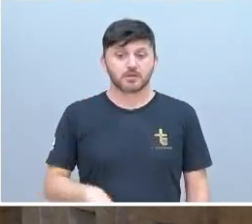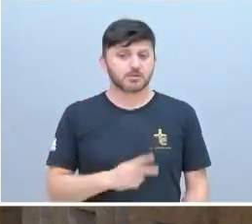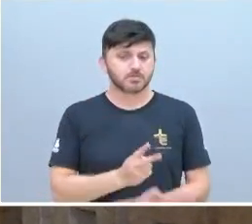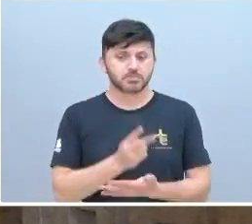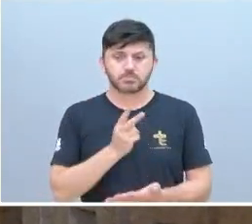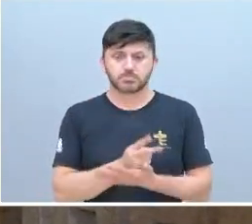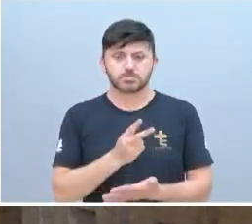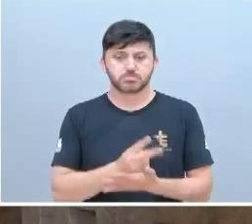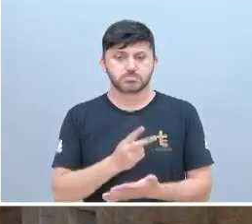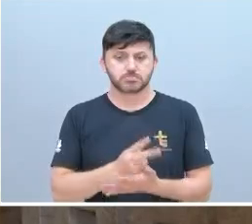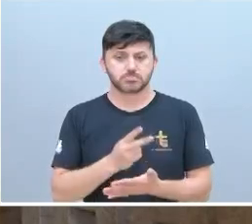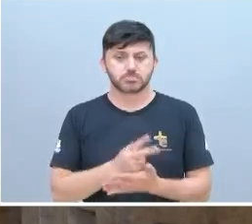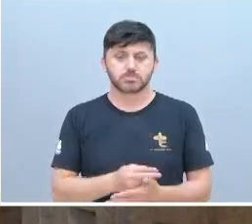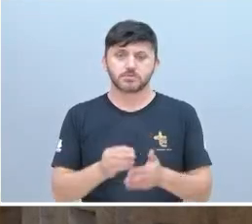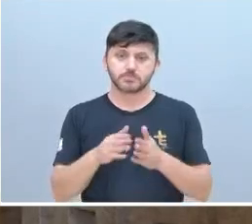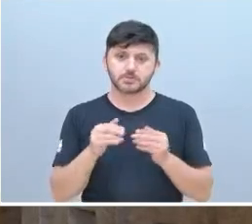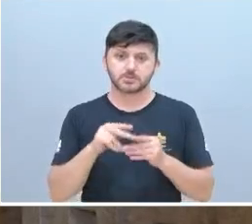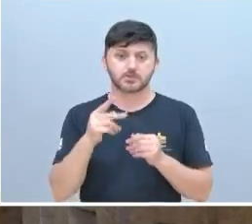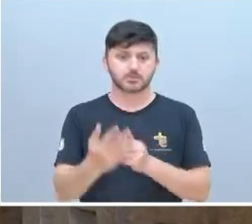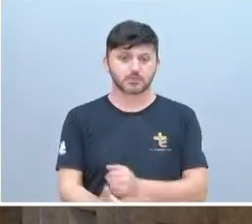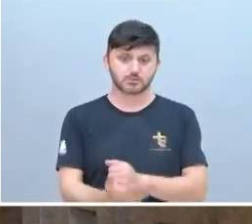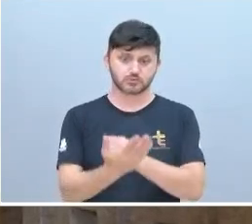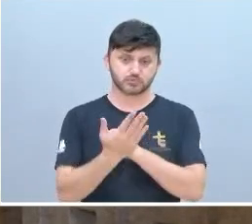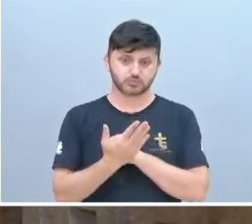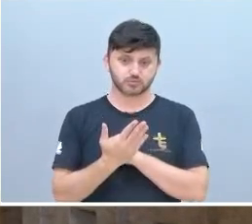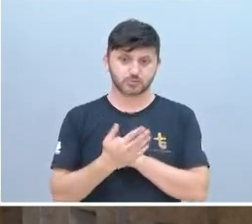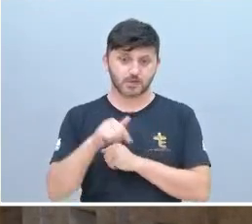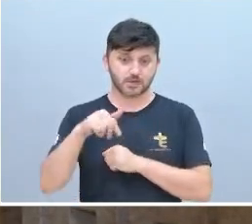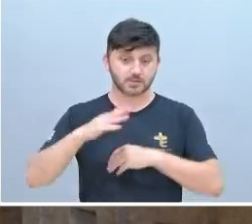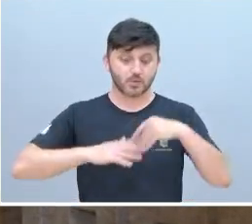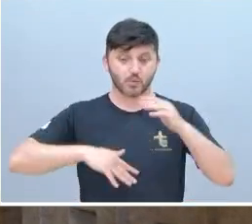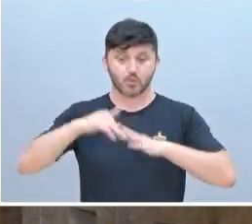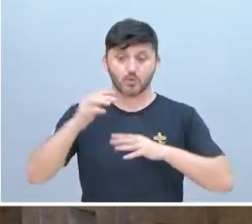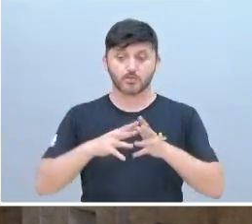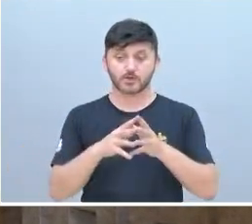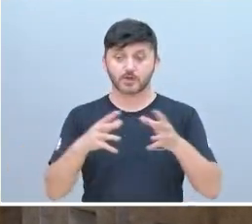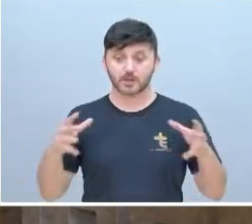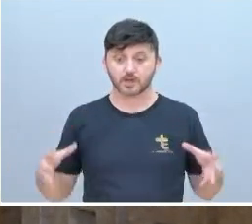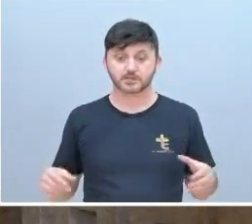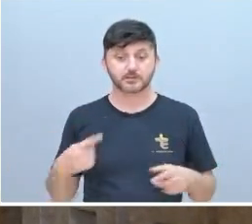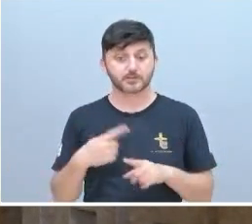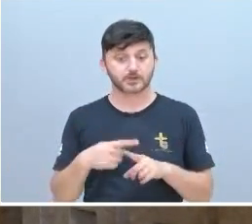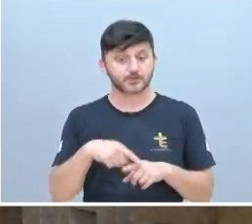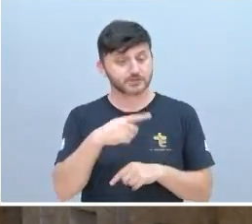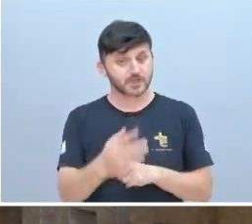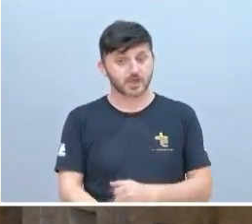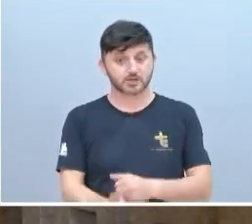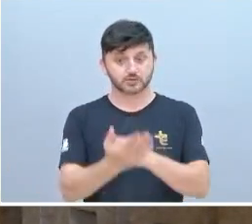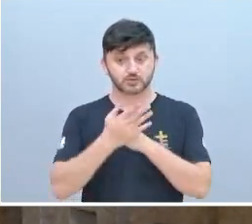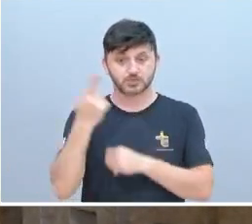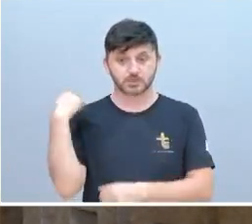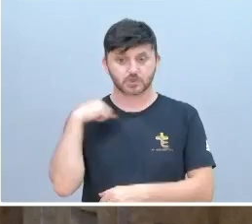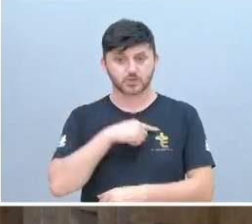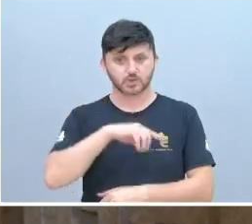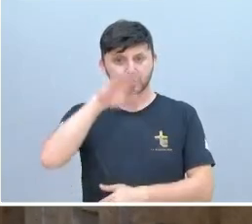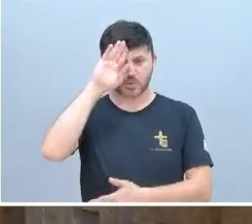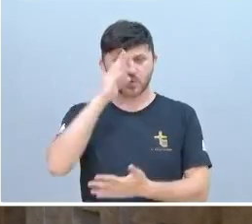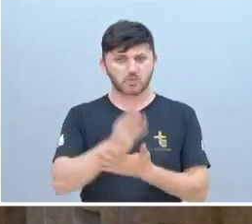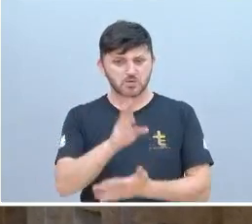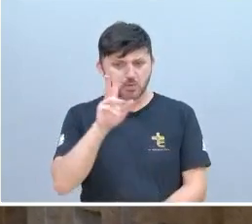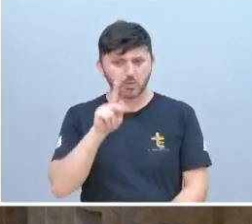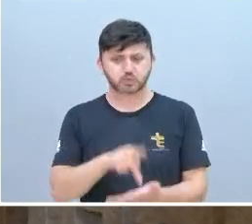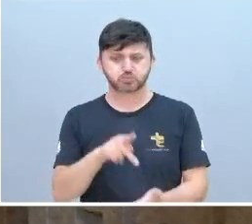sempre contando com a sua colaboração, que essa obra cresce graças a pessoas que, convictas do